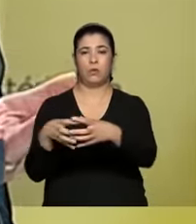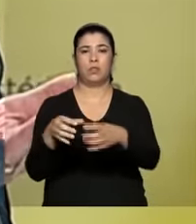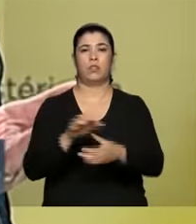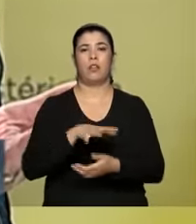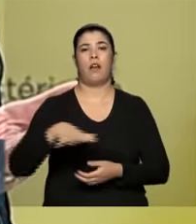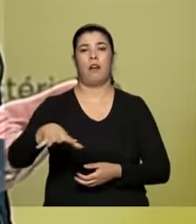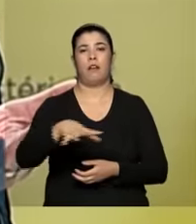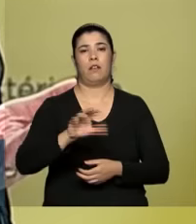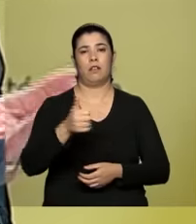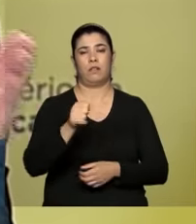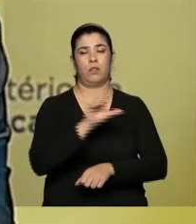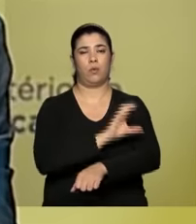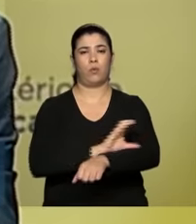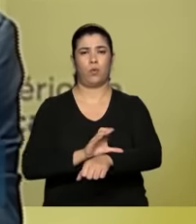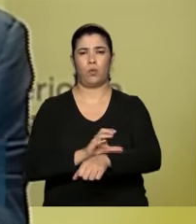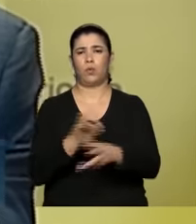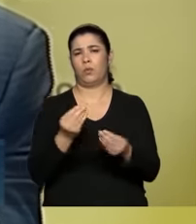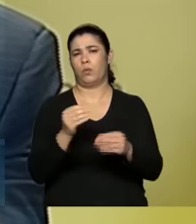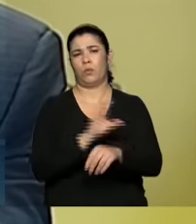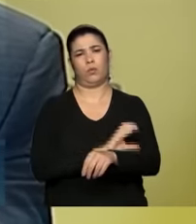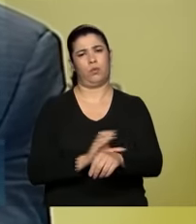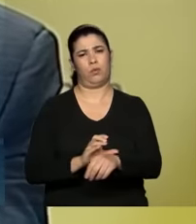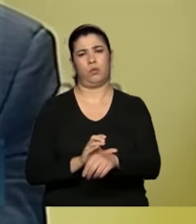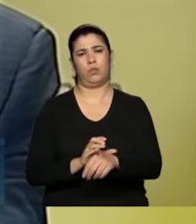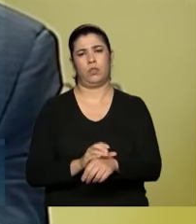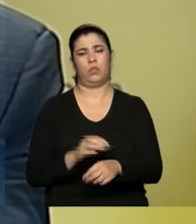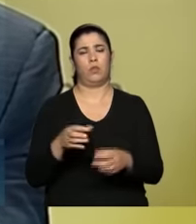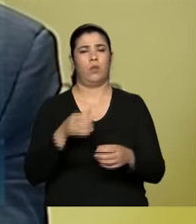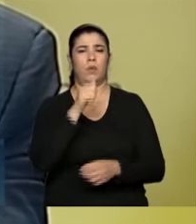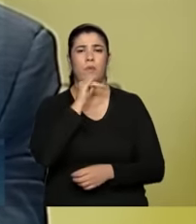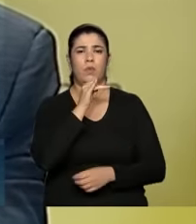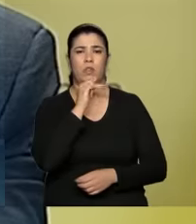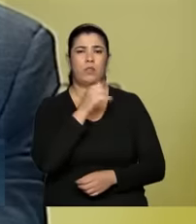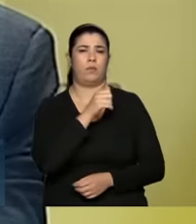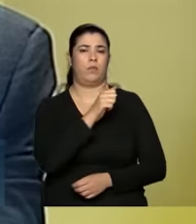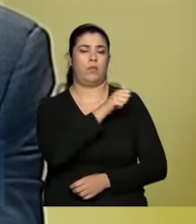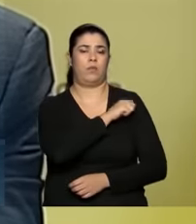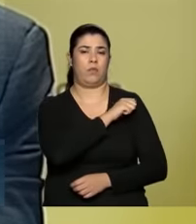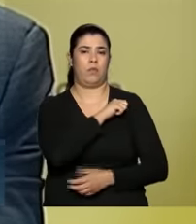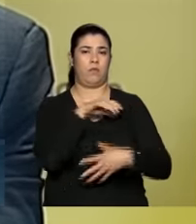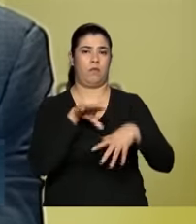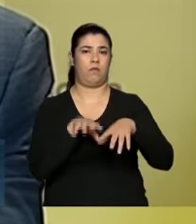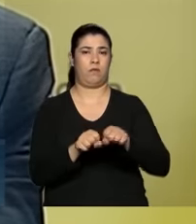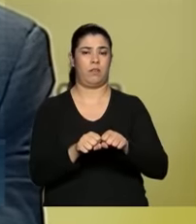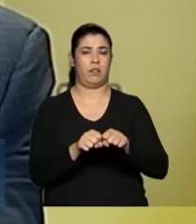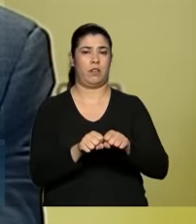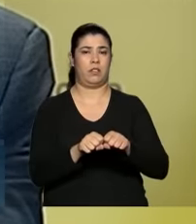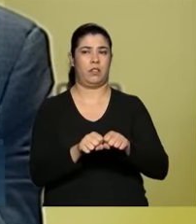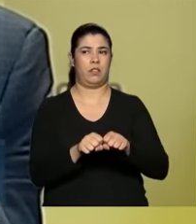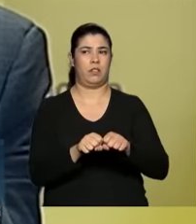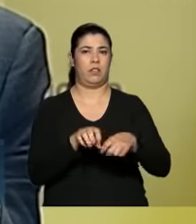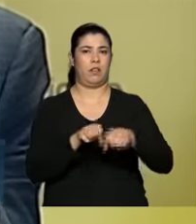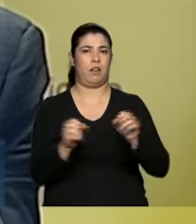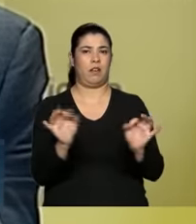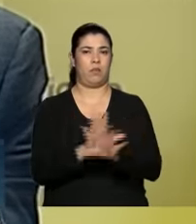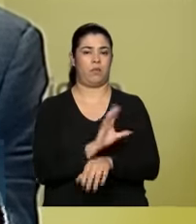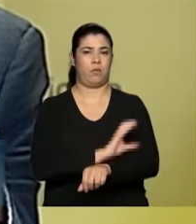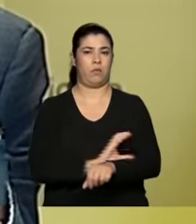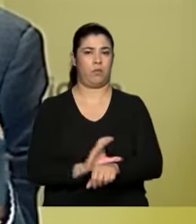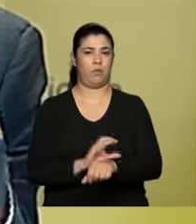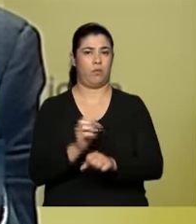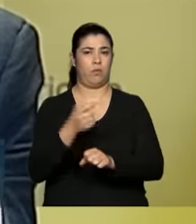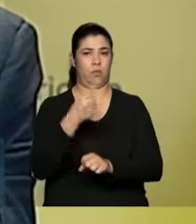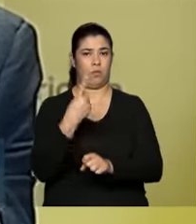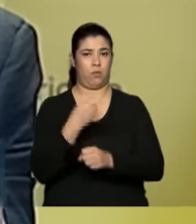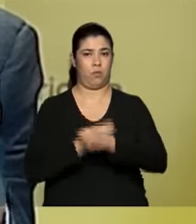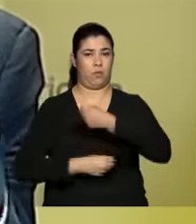curso que nós temos no Brasil. Então, o estudante que formasse no ano anterior, ele não era avaliado. Ou nós não tínhamos